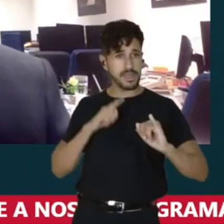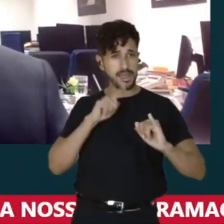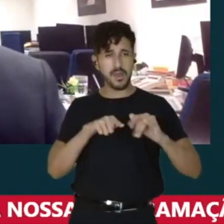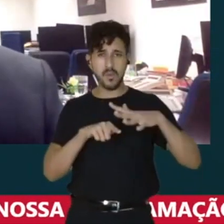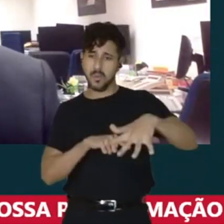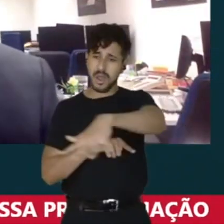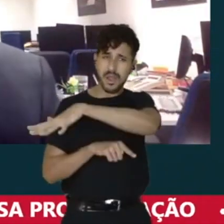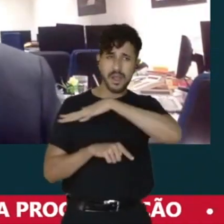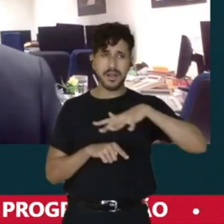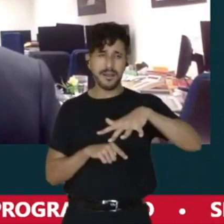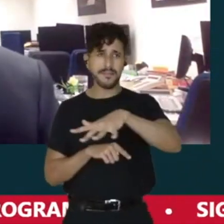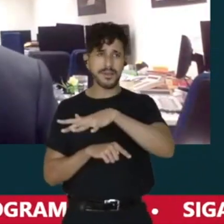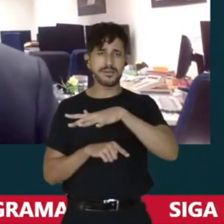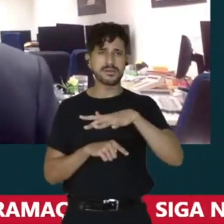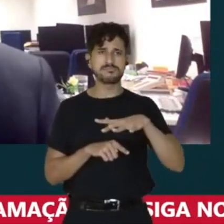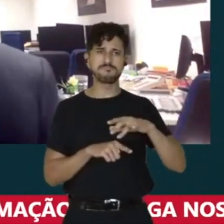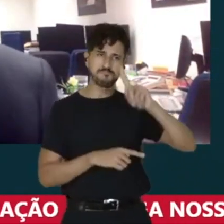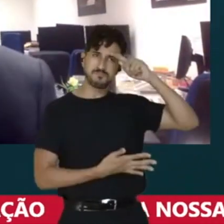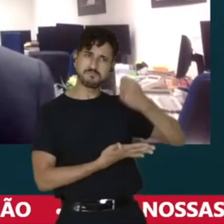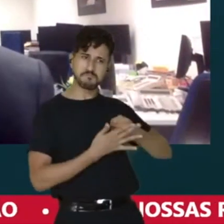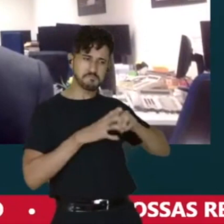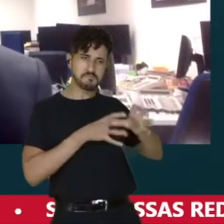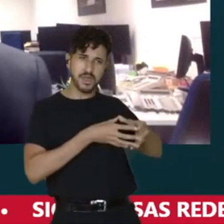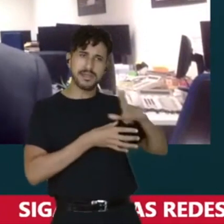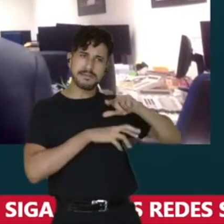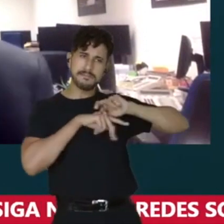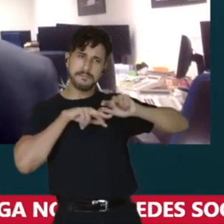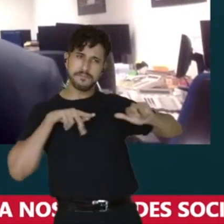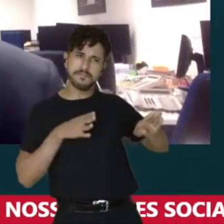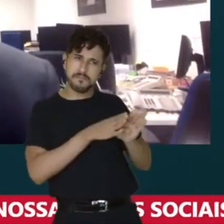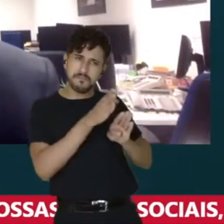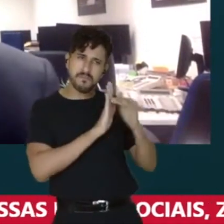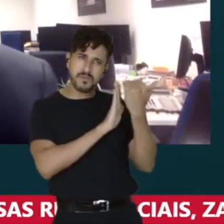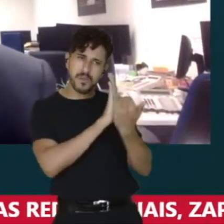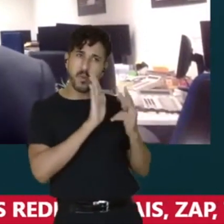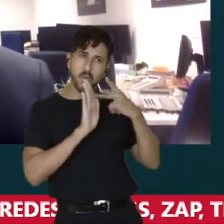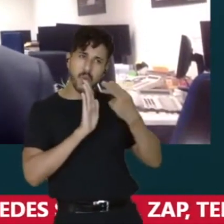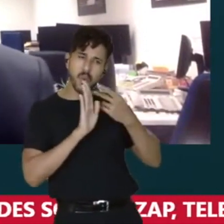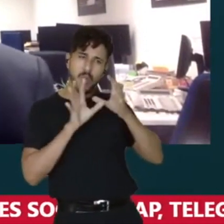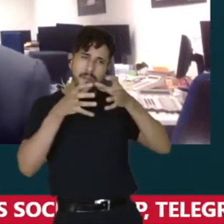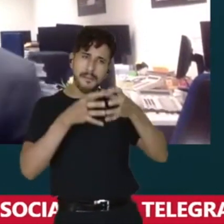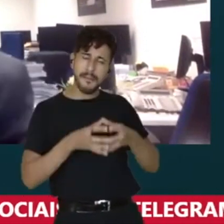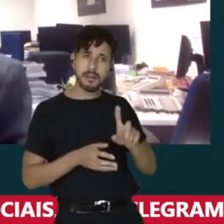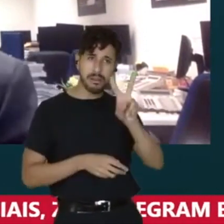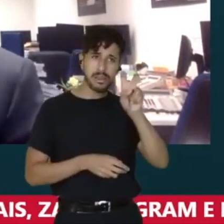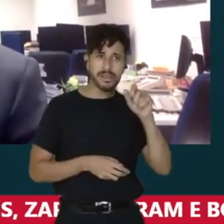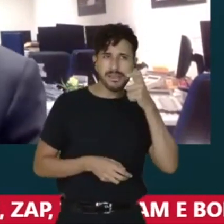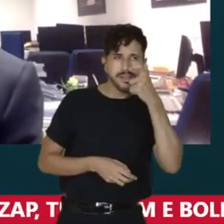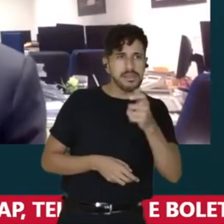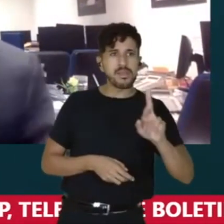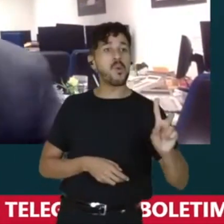espaço colegiado, que tem diversas orientações políticas lá dentro, isso que é o mais interessante, não foi um